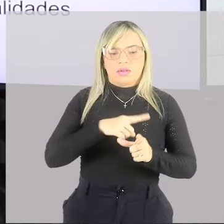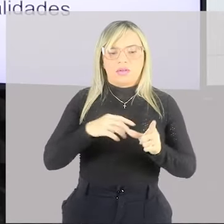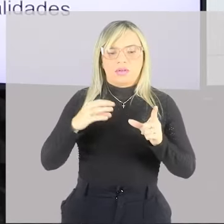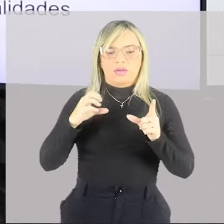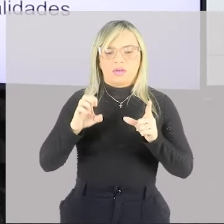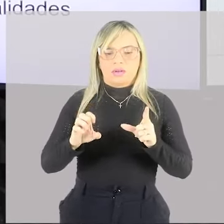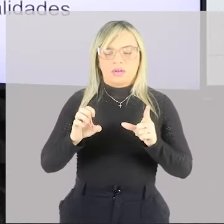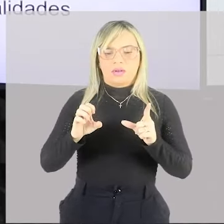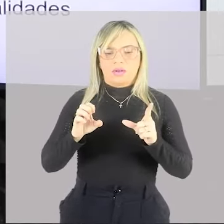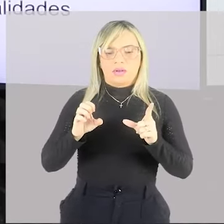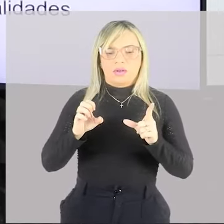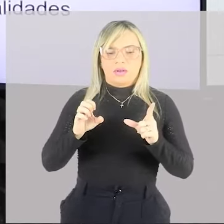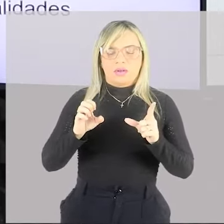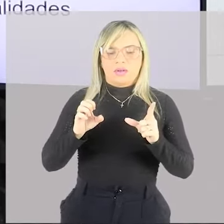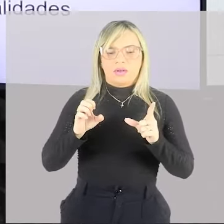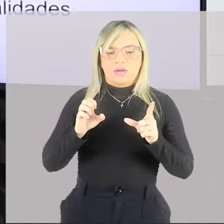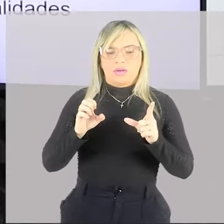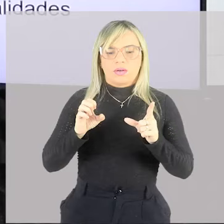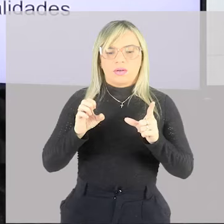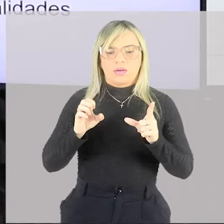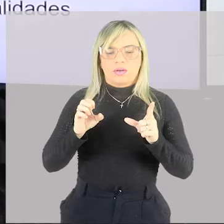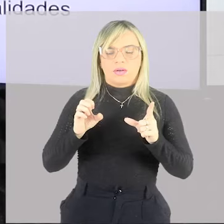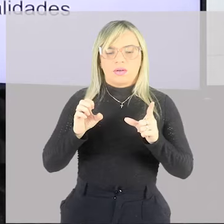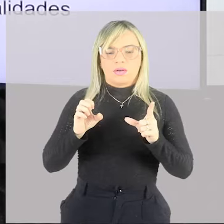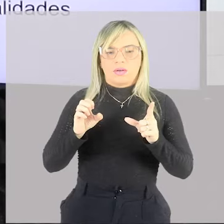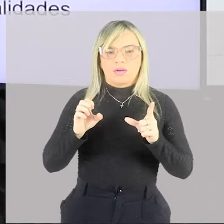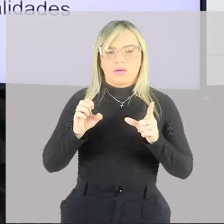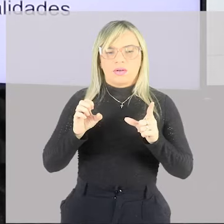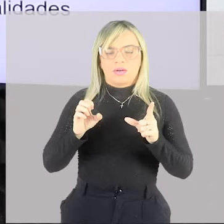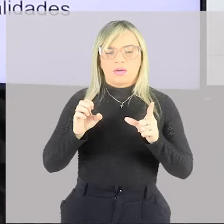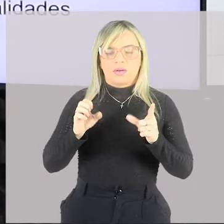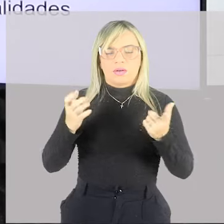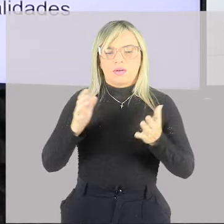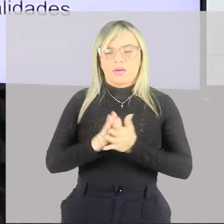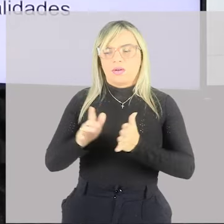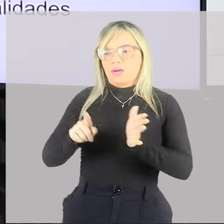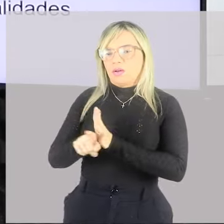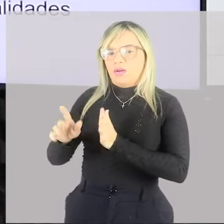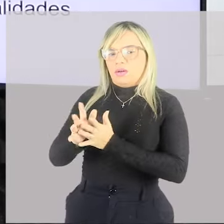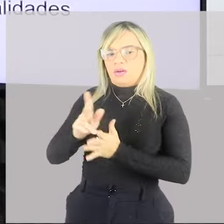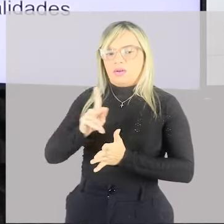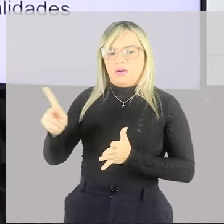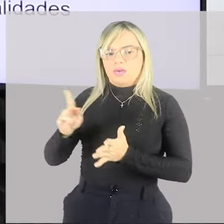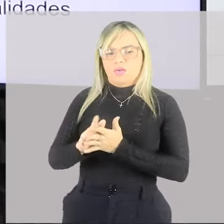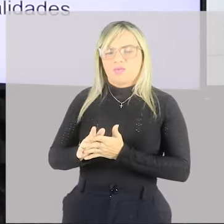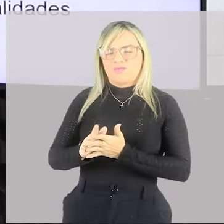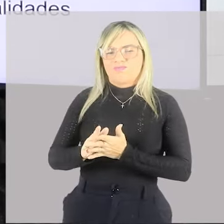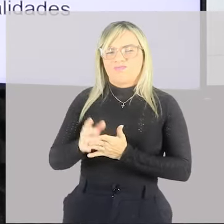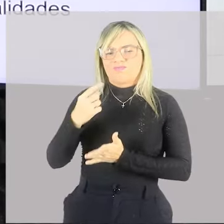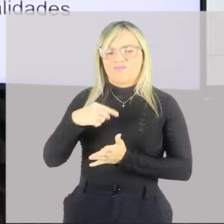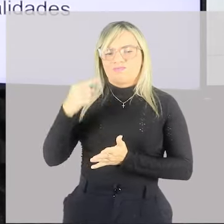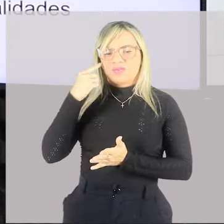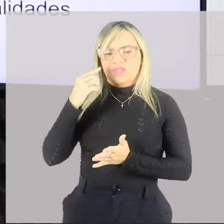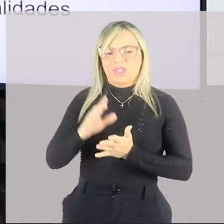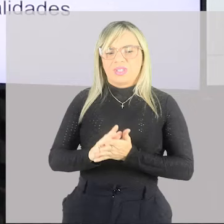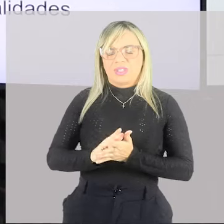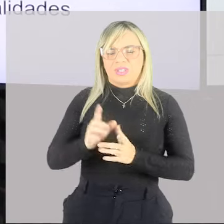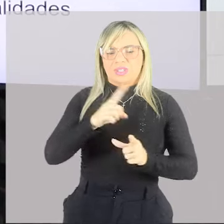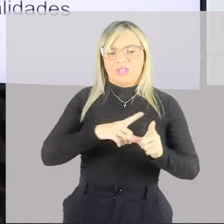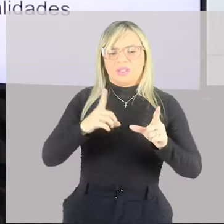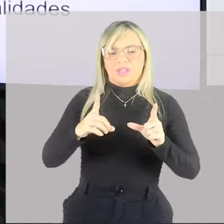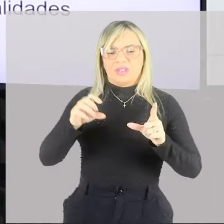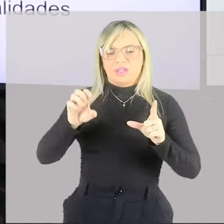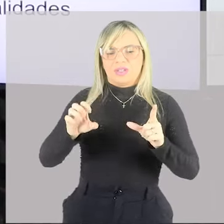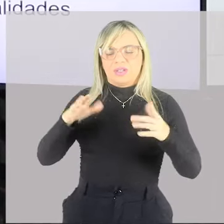escupo personalidade do reinado das obras divinas Professor T uma dúvida entre a letra d e a letra e singularidade significa